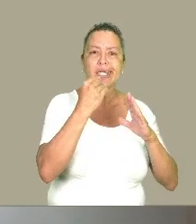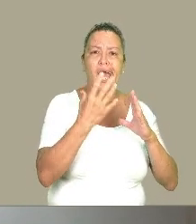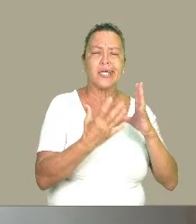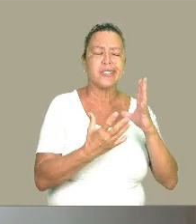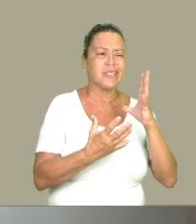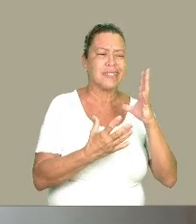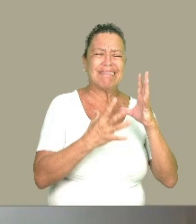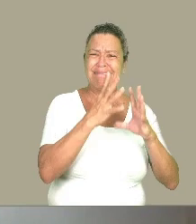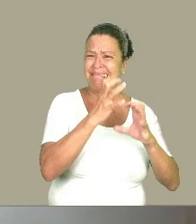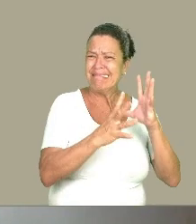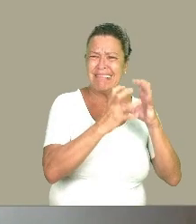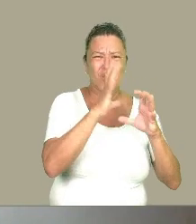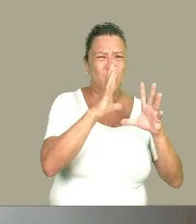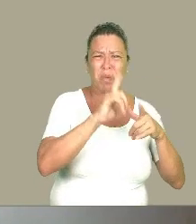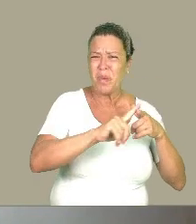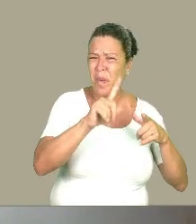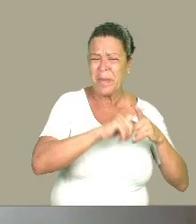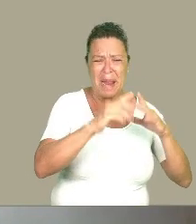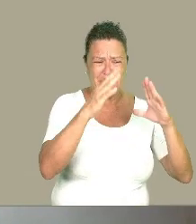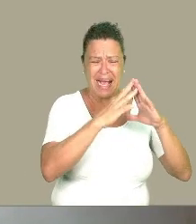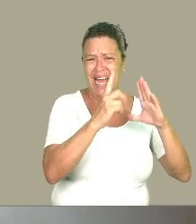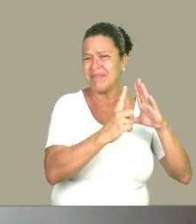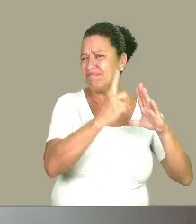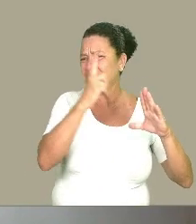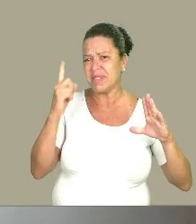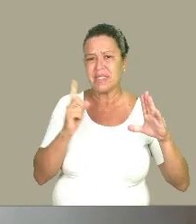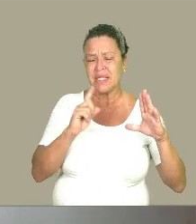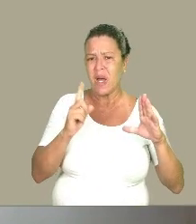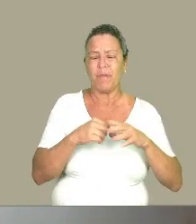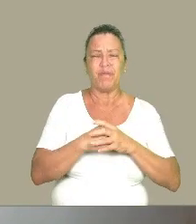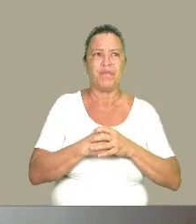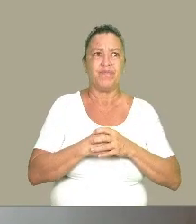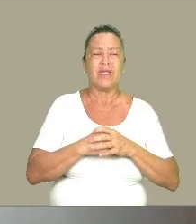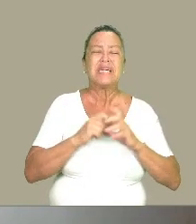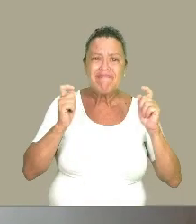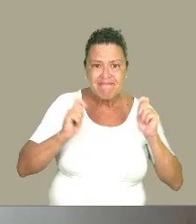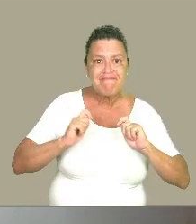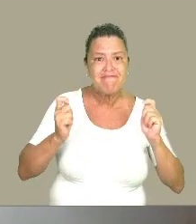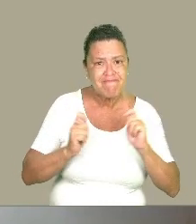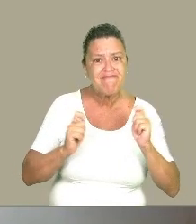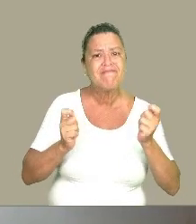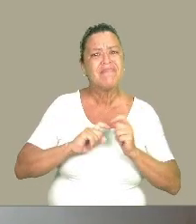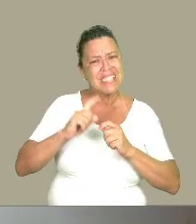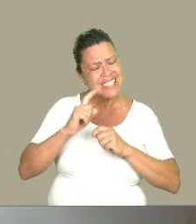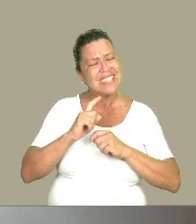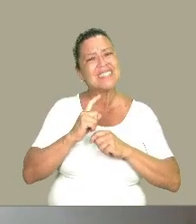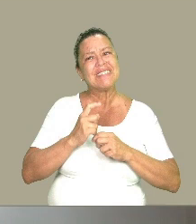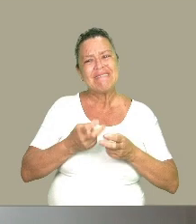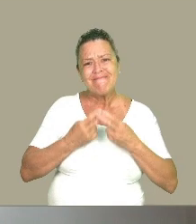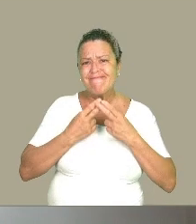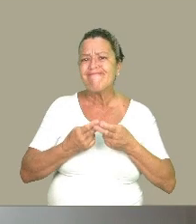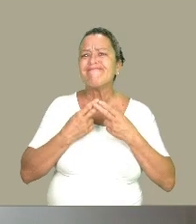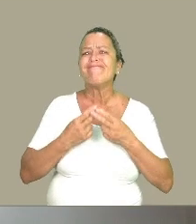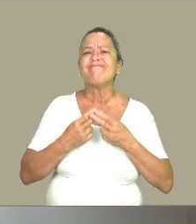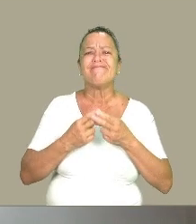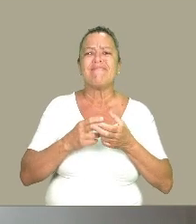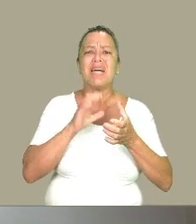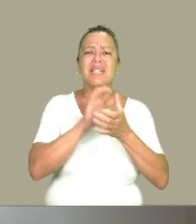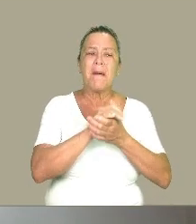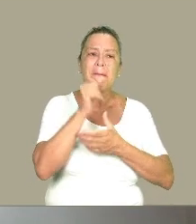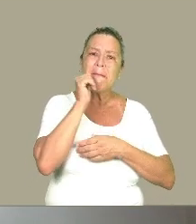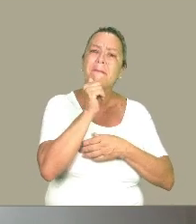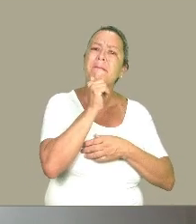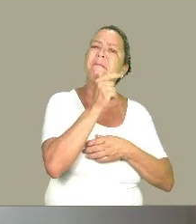de fogo e aflição. Quanto te seja possível, suporta a esposa incompreensiva